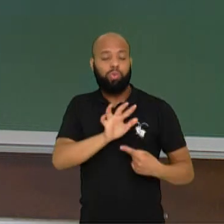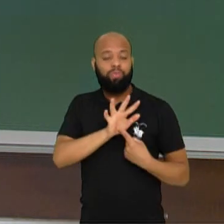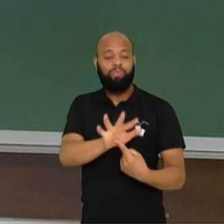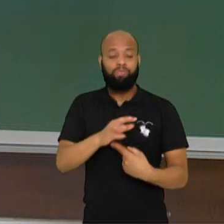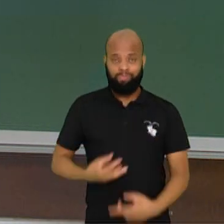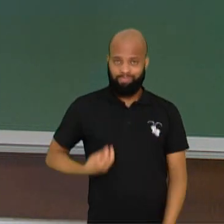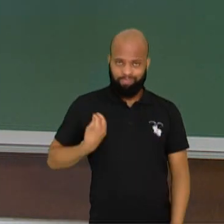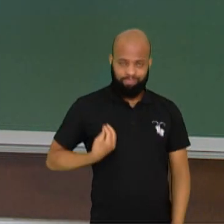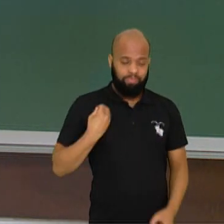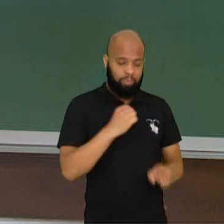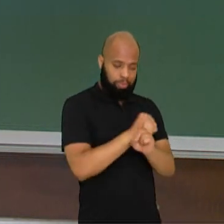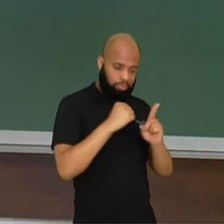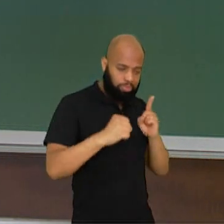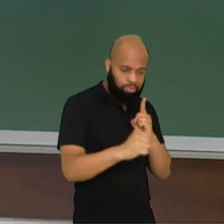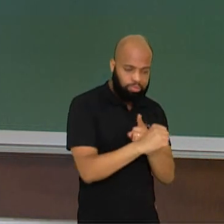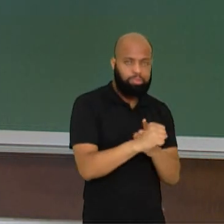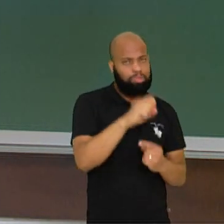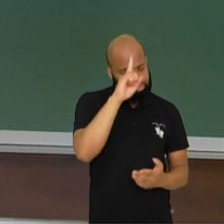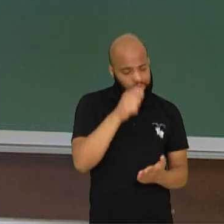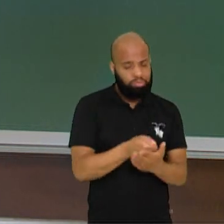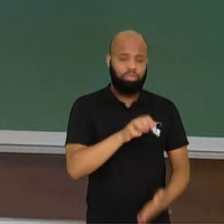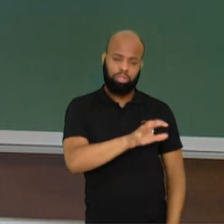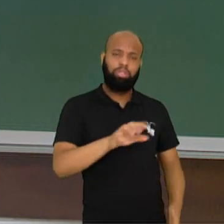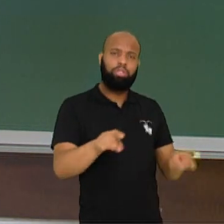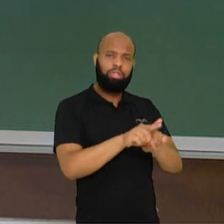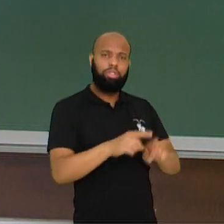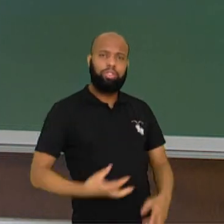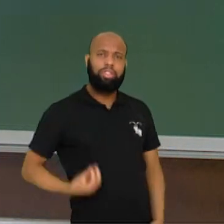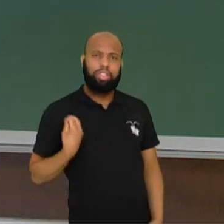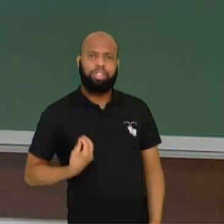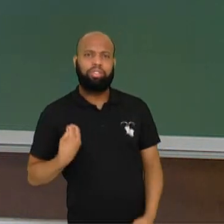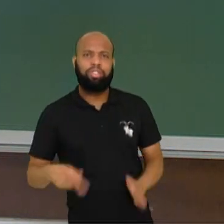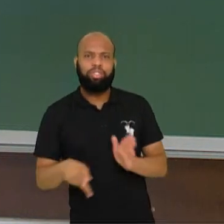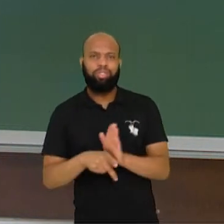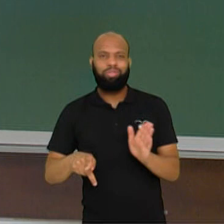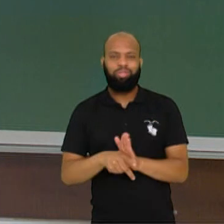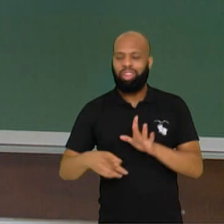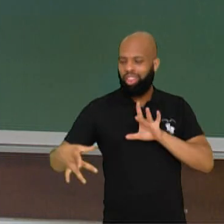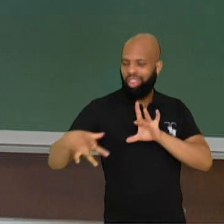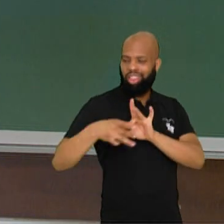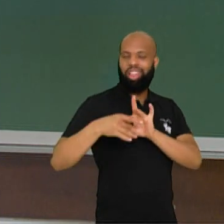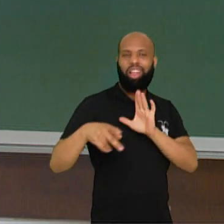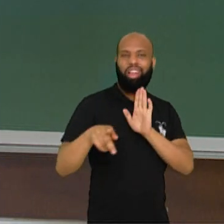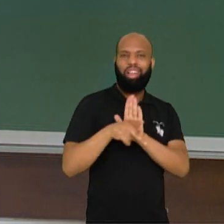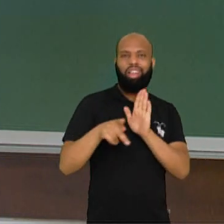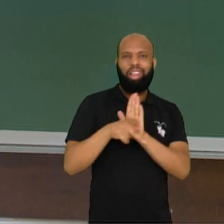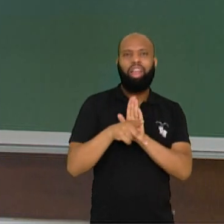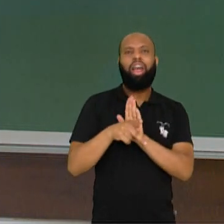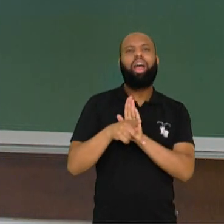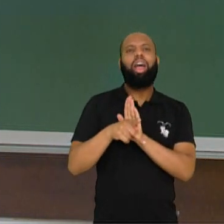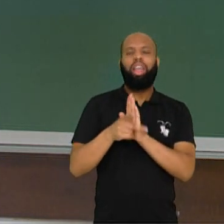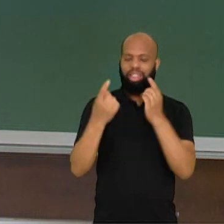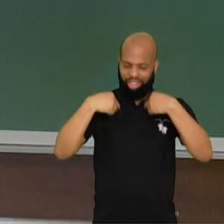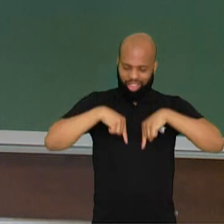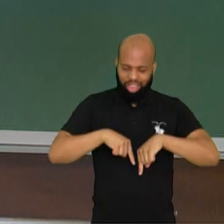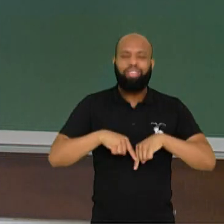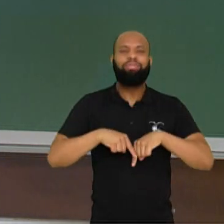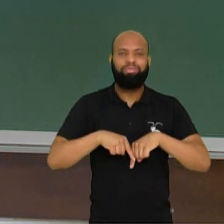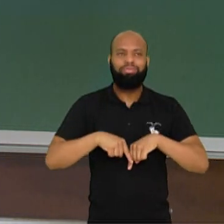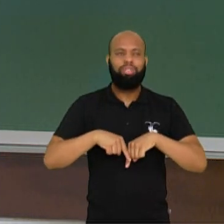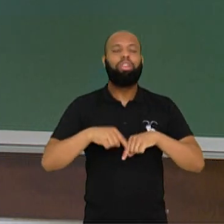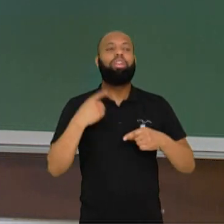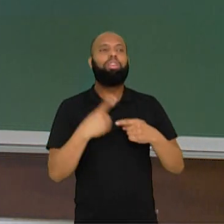vida social, a nossa vida espiritual, a nossa vida política, tá? Por que a A está incorreta? Porque ela fala que